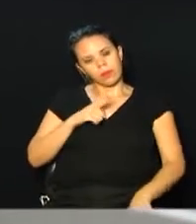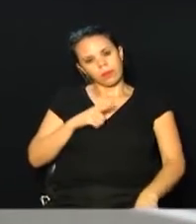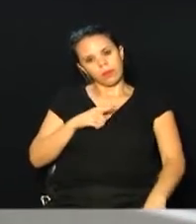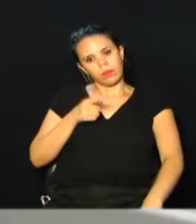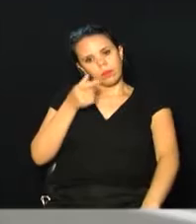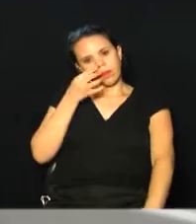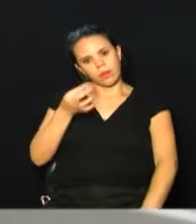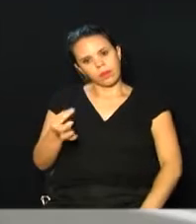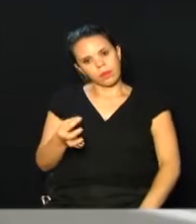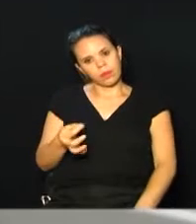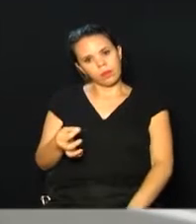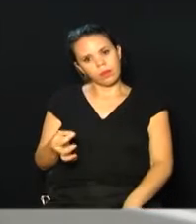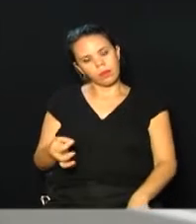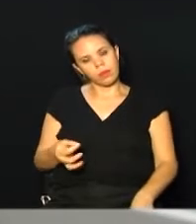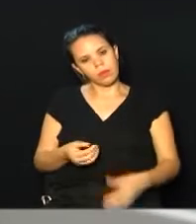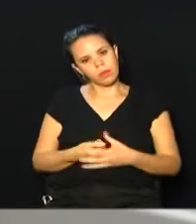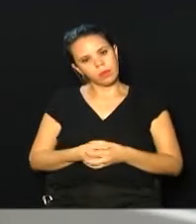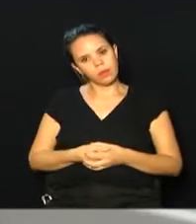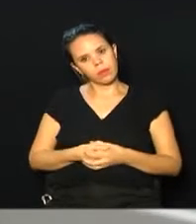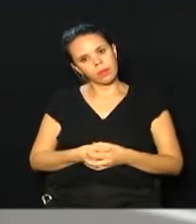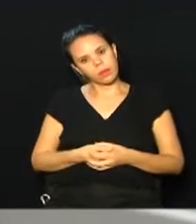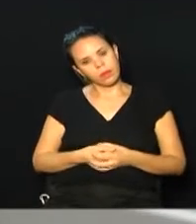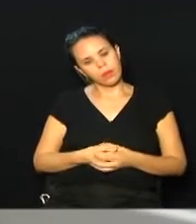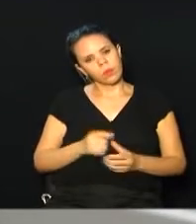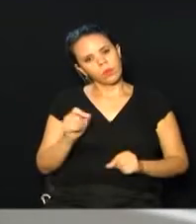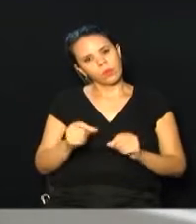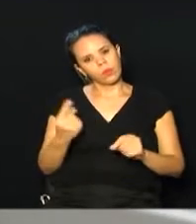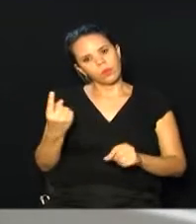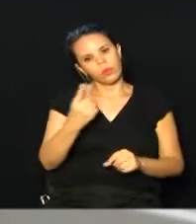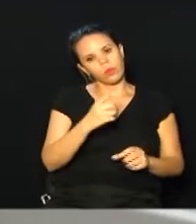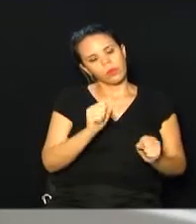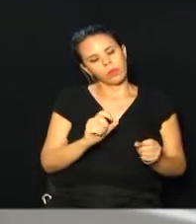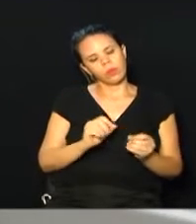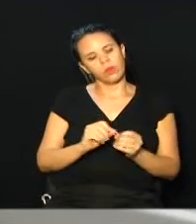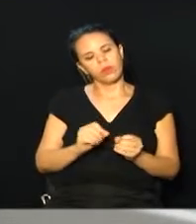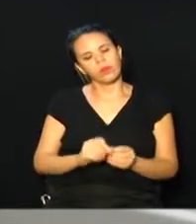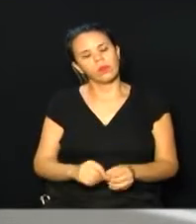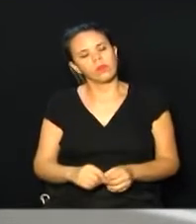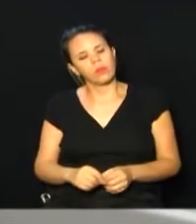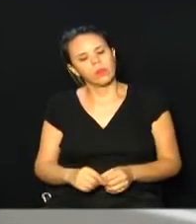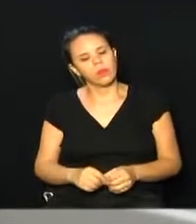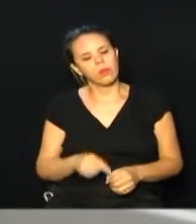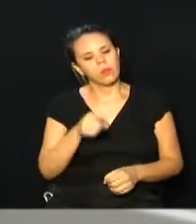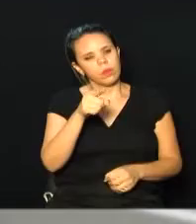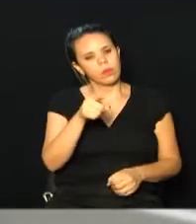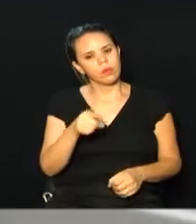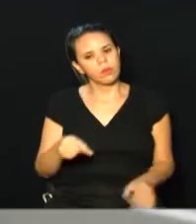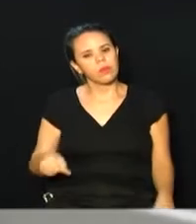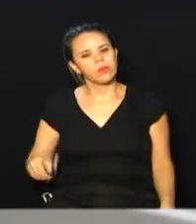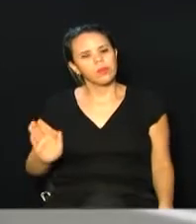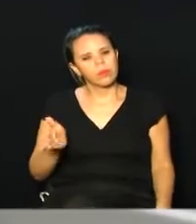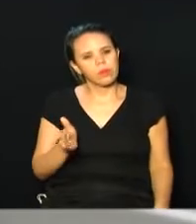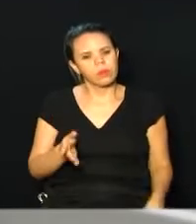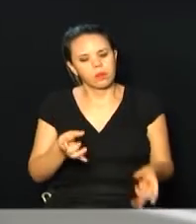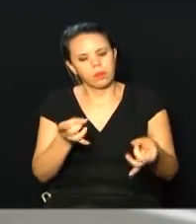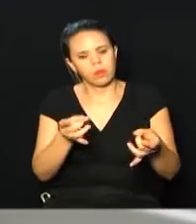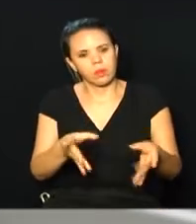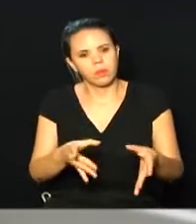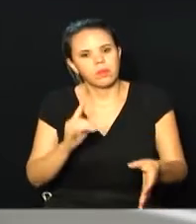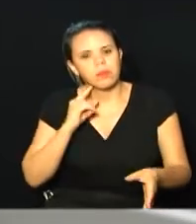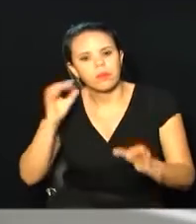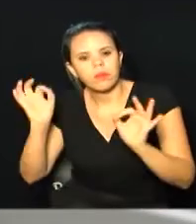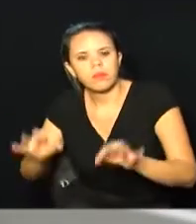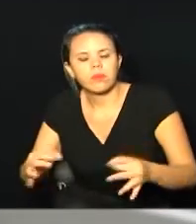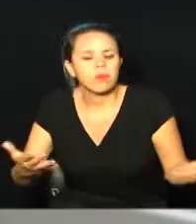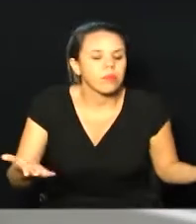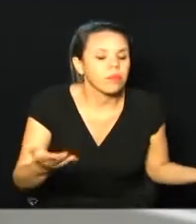que as secretarias tenham esse olhar, mas o que cada um de nós tem feito? Será que você joga o lixo no lugar certo?